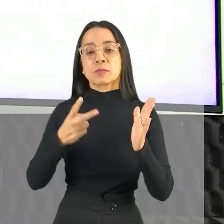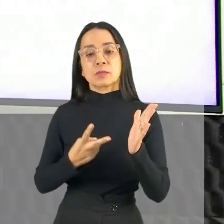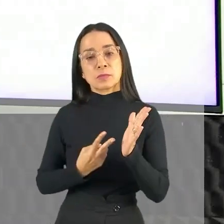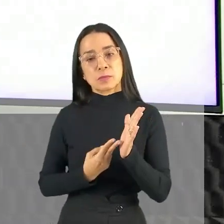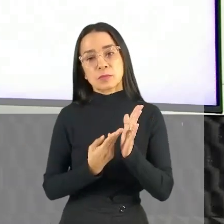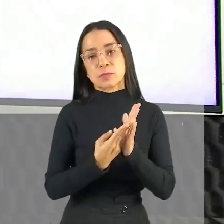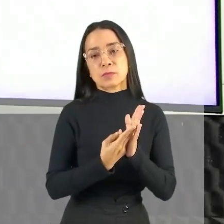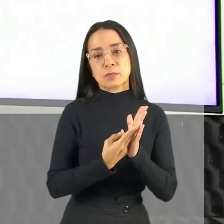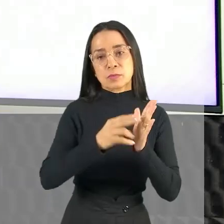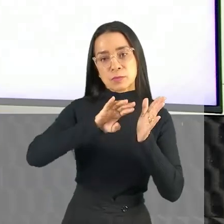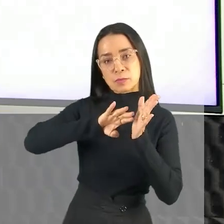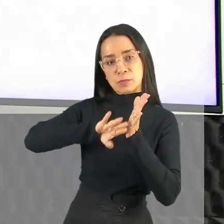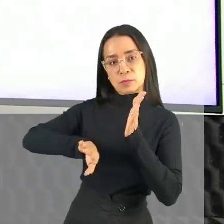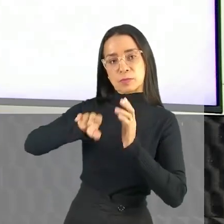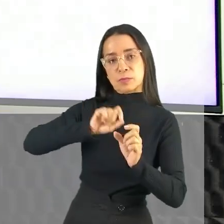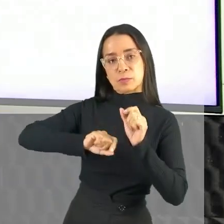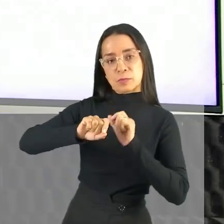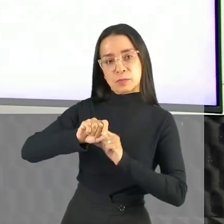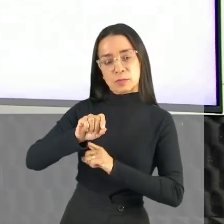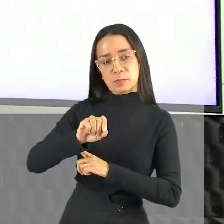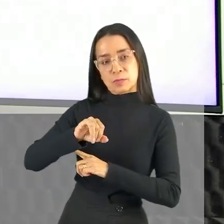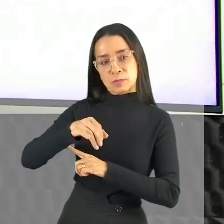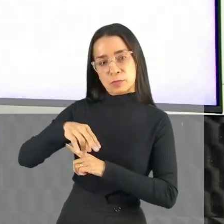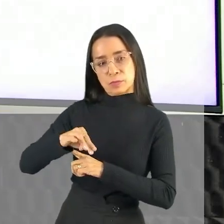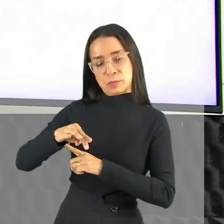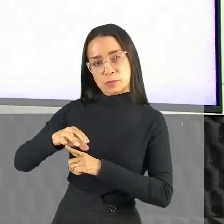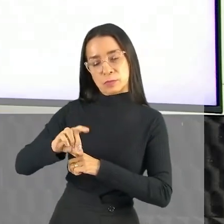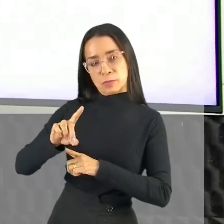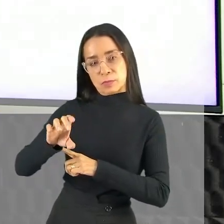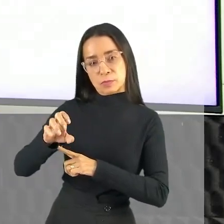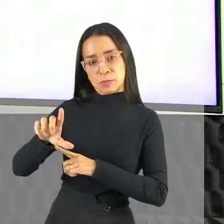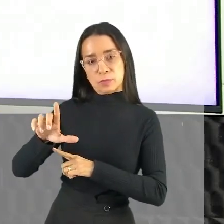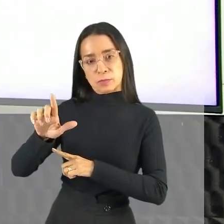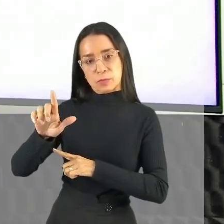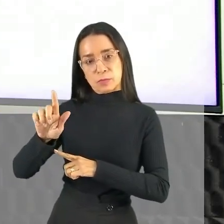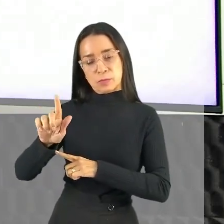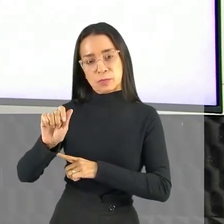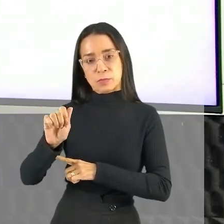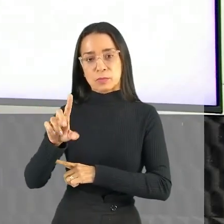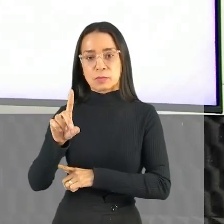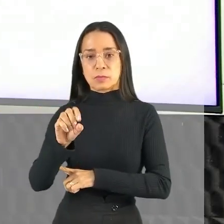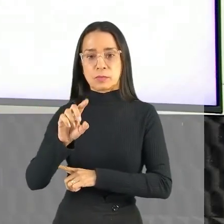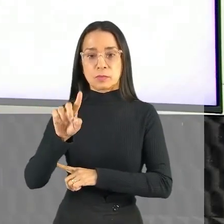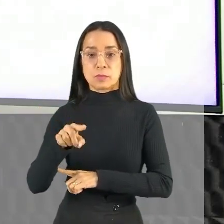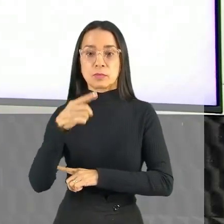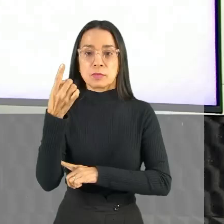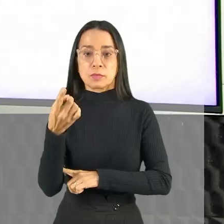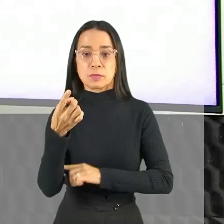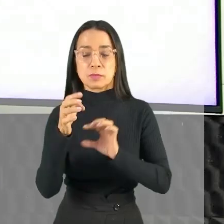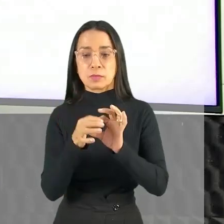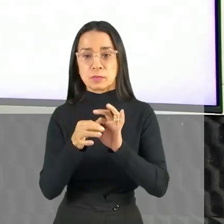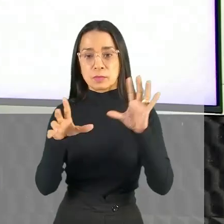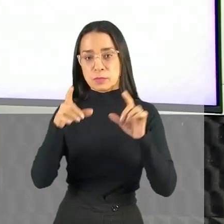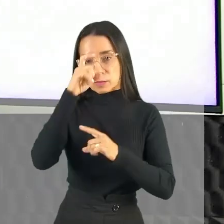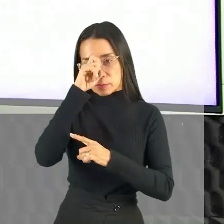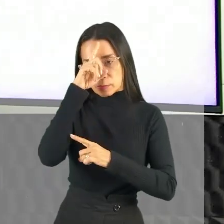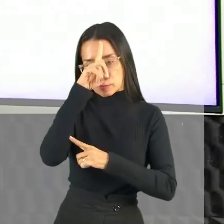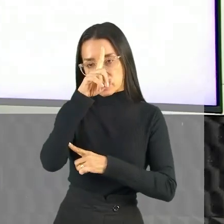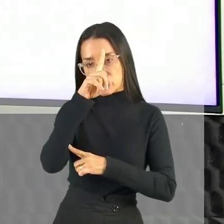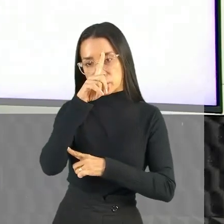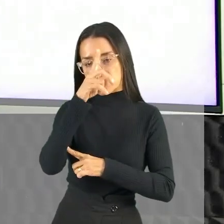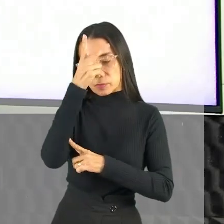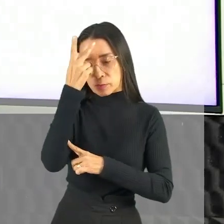foi removida a metade do seu intestino delgado. Após a alta hospitalar, o paciente passou a perder